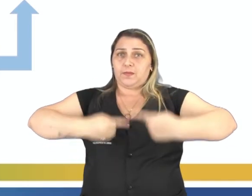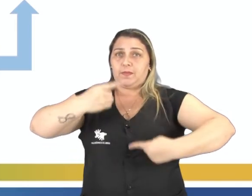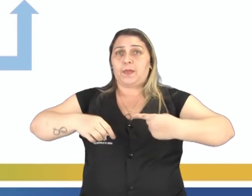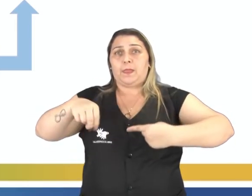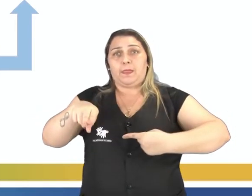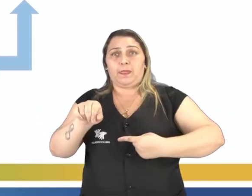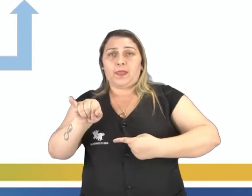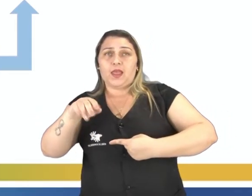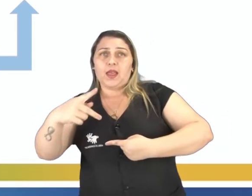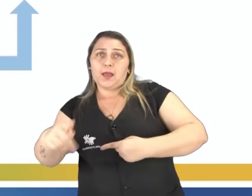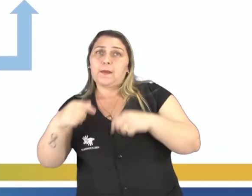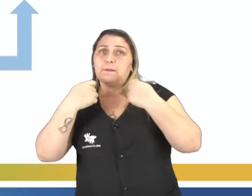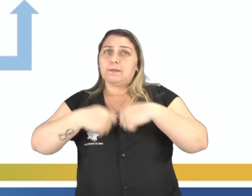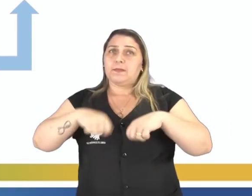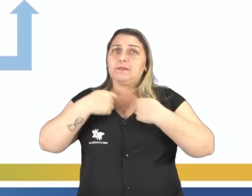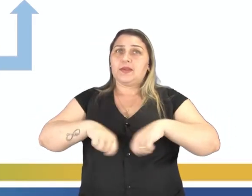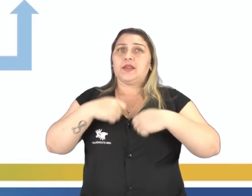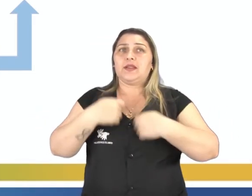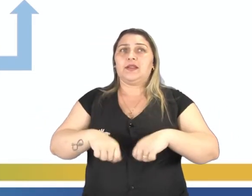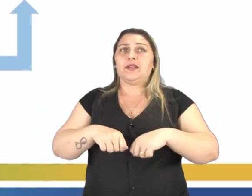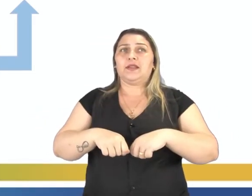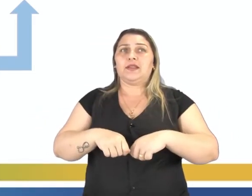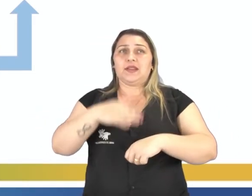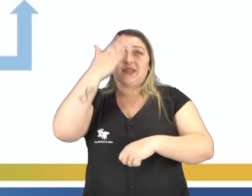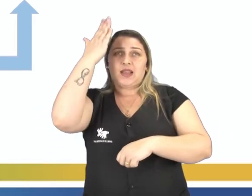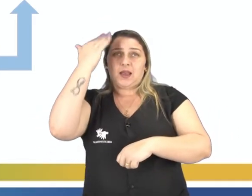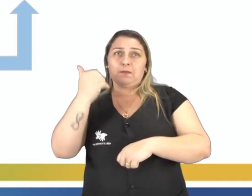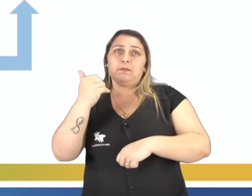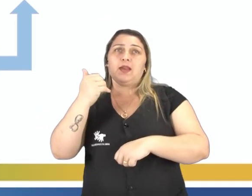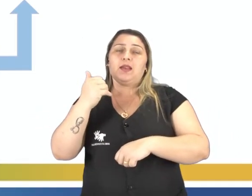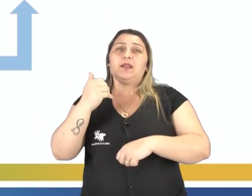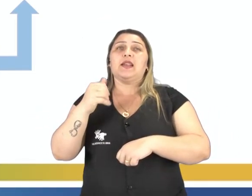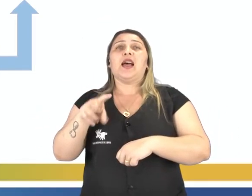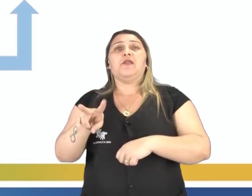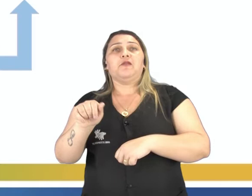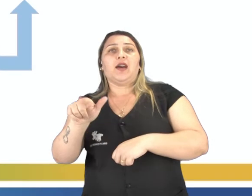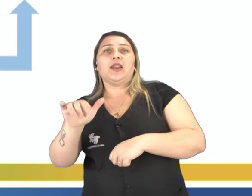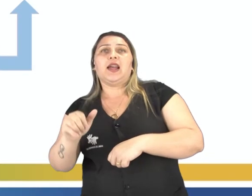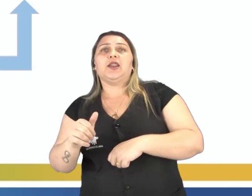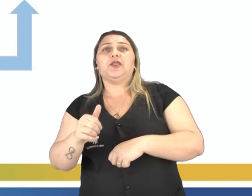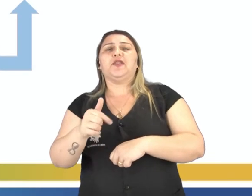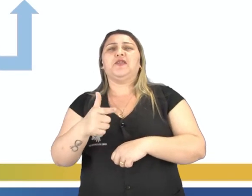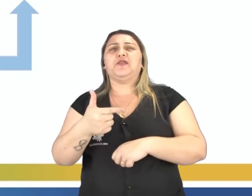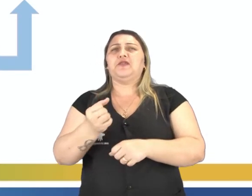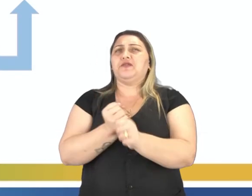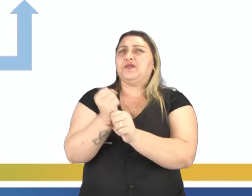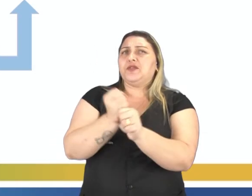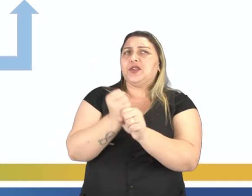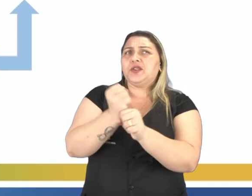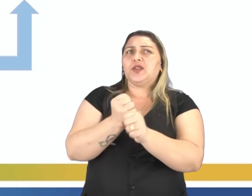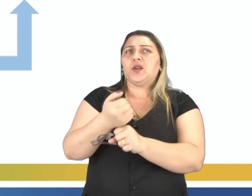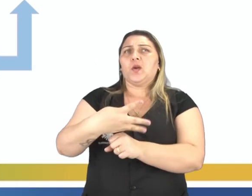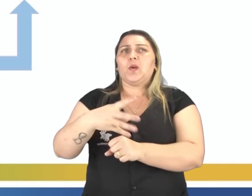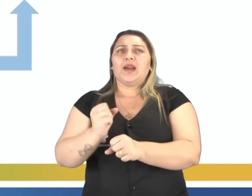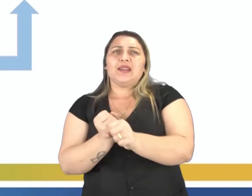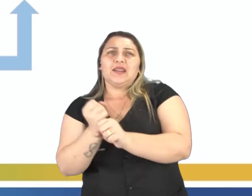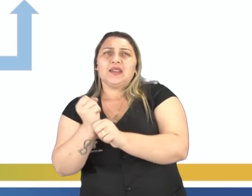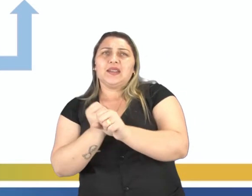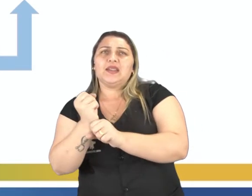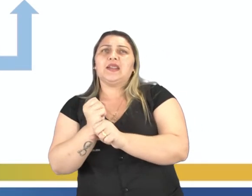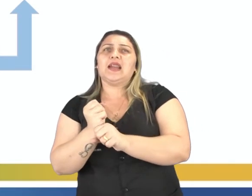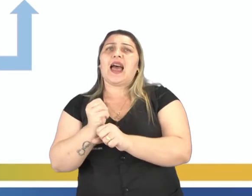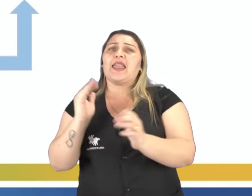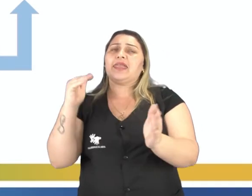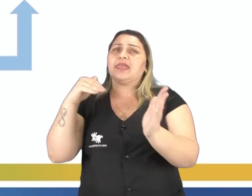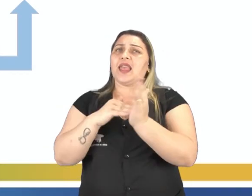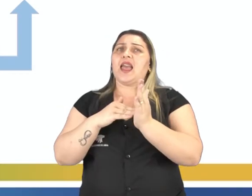preciso afixarmos ao rótulo um prazo de validade, 20 anos. 40 anos, até que a educação,